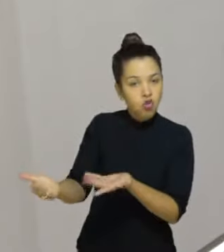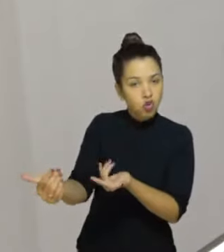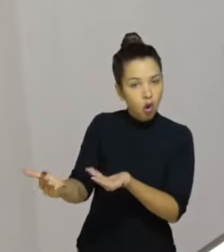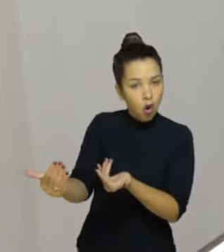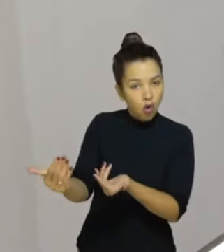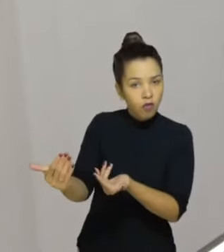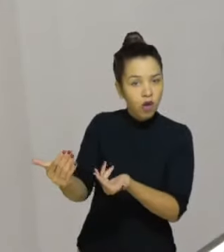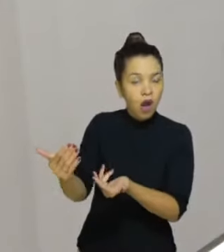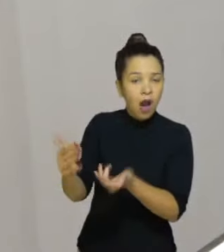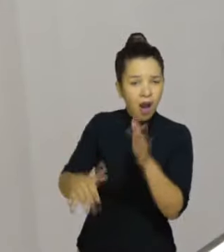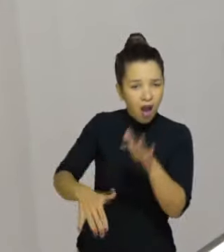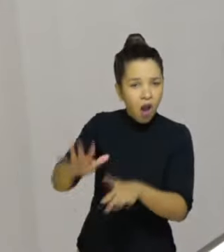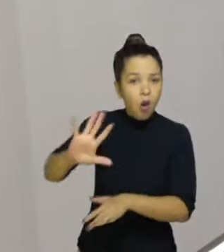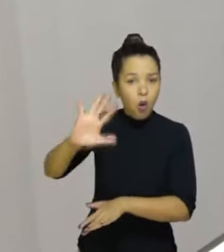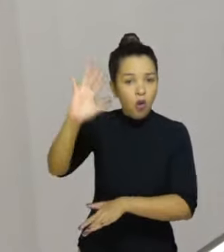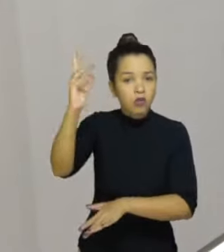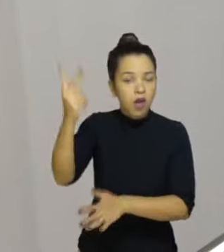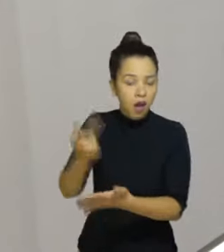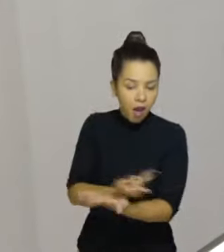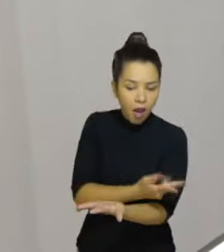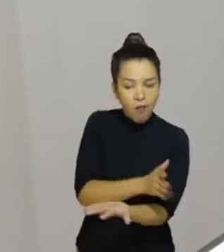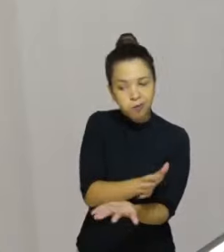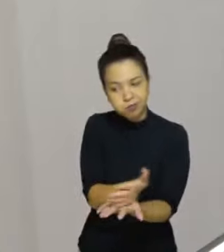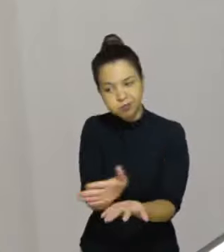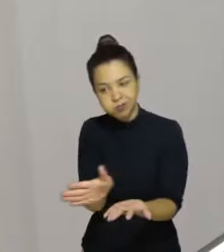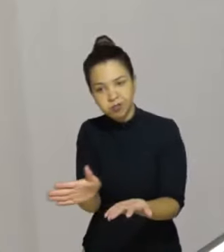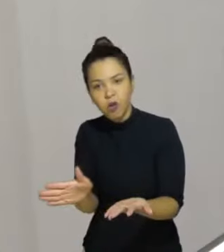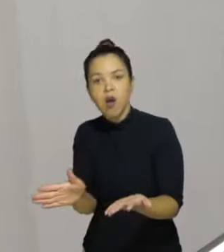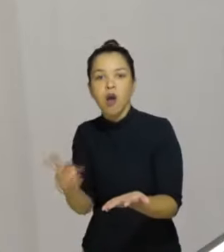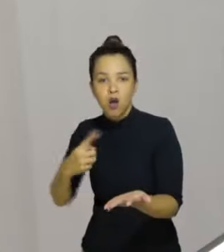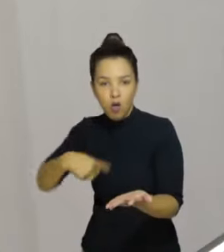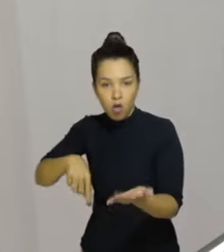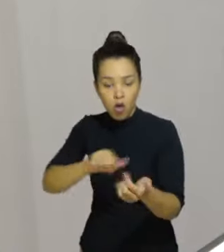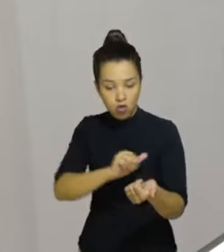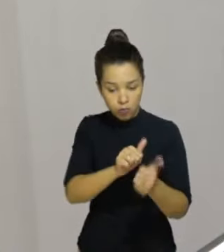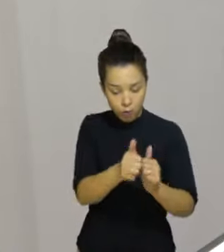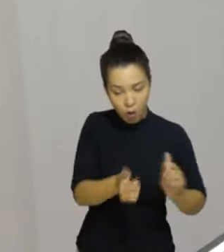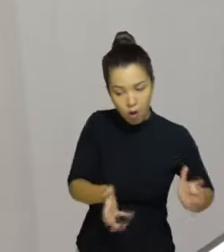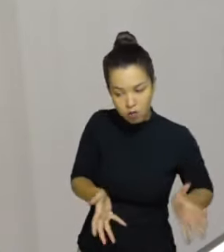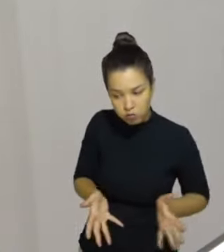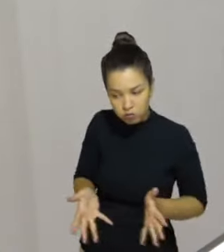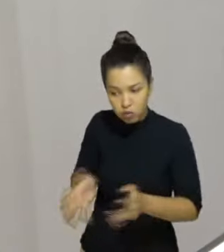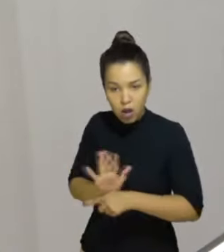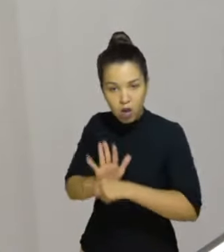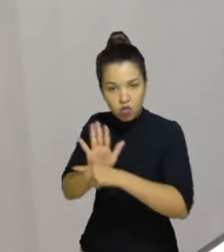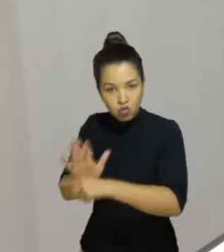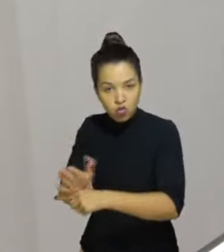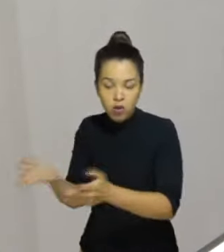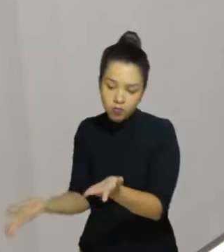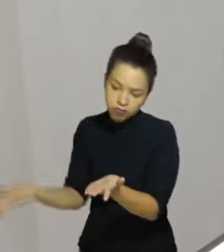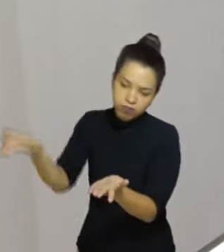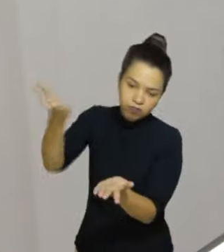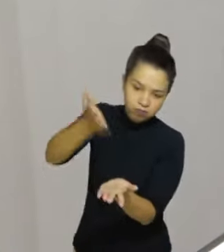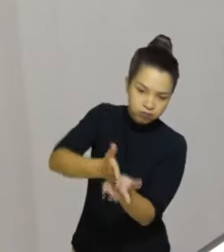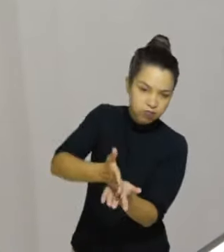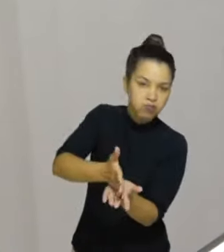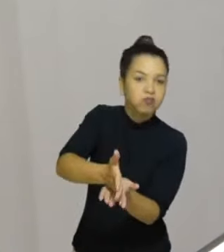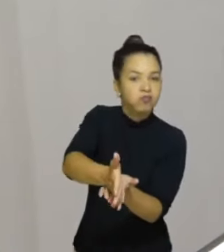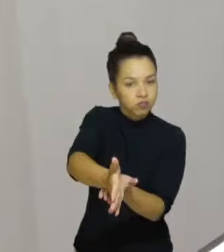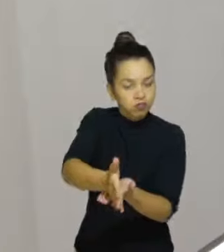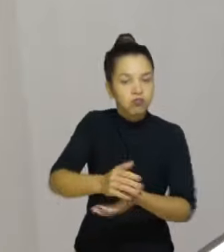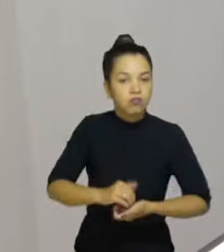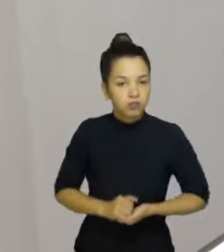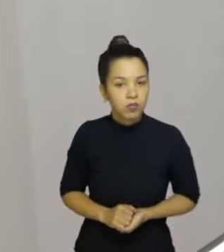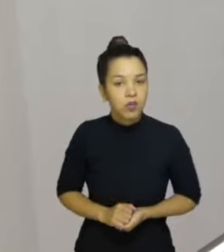incorretos, e através do esporte trazemos eles para esse incentivo. Então, sem o apoio da família, a caminhada se torna